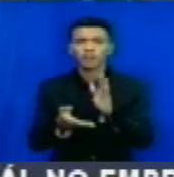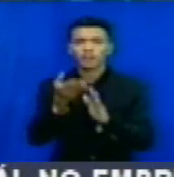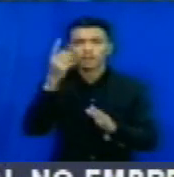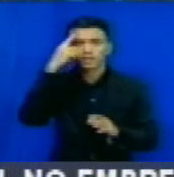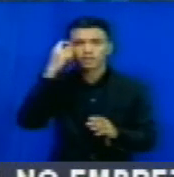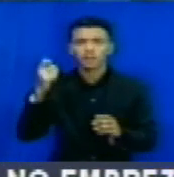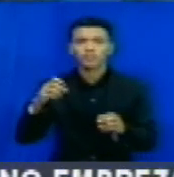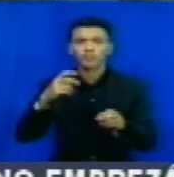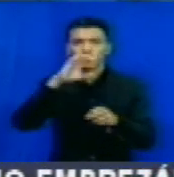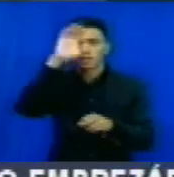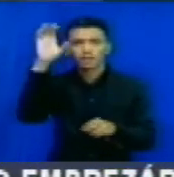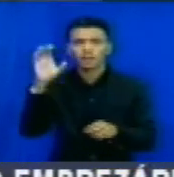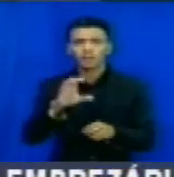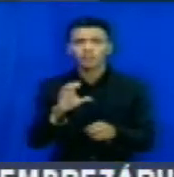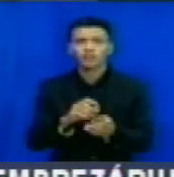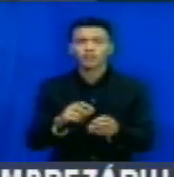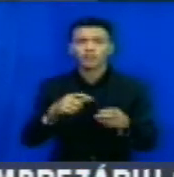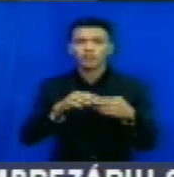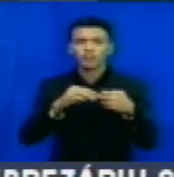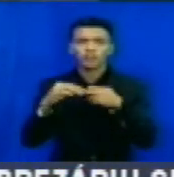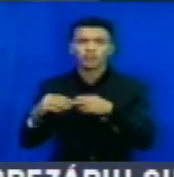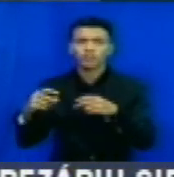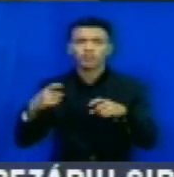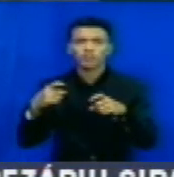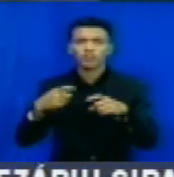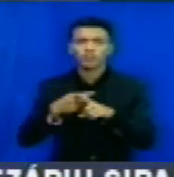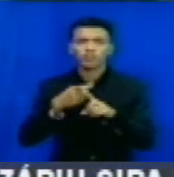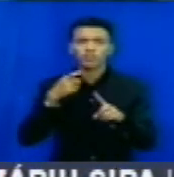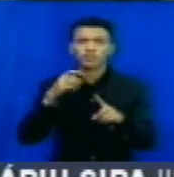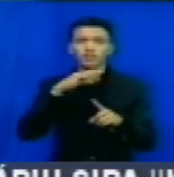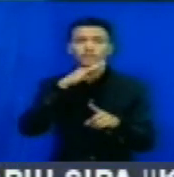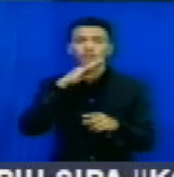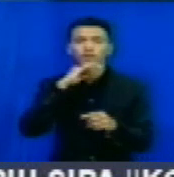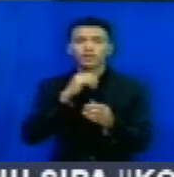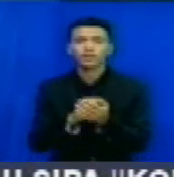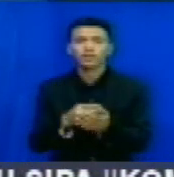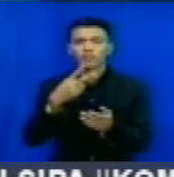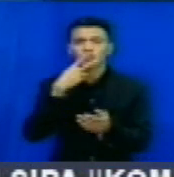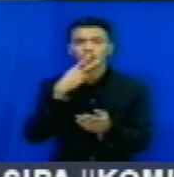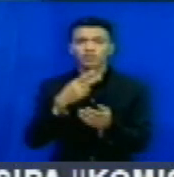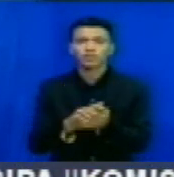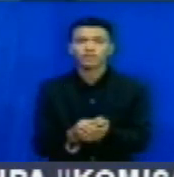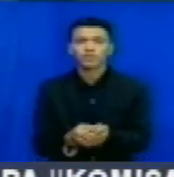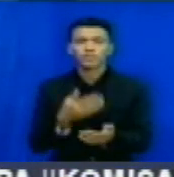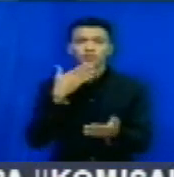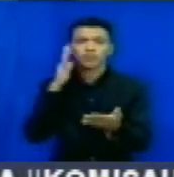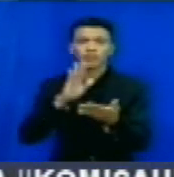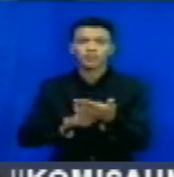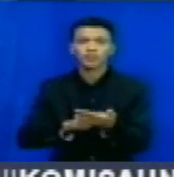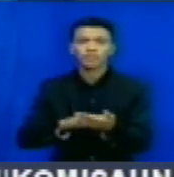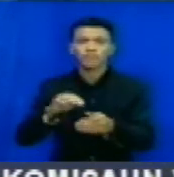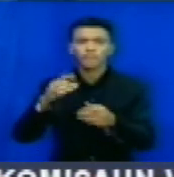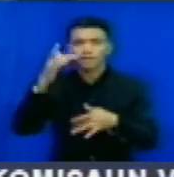tamba condição clima, Liu afeta Rússia e Rairão, cigarro suar no poluição nebela saudável. Depois moras